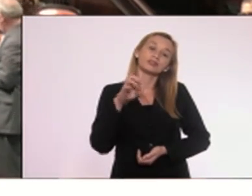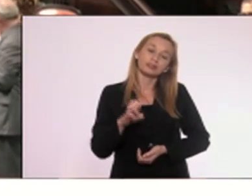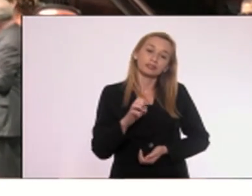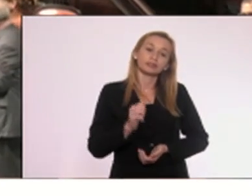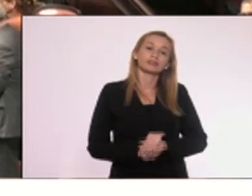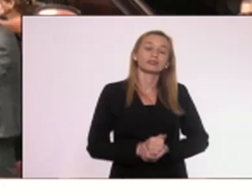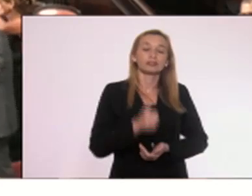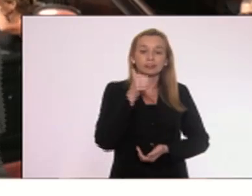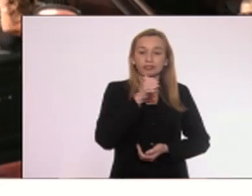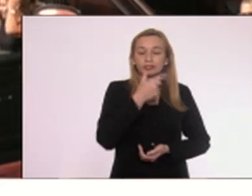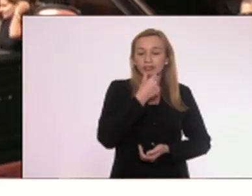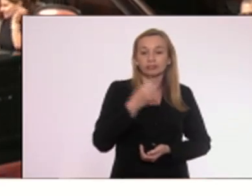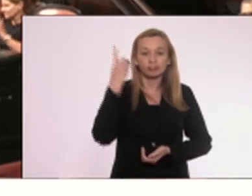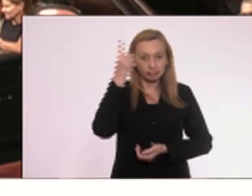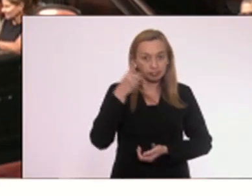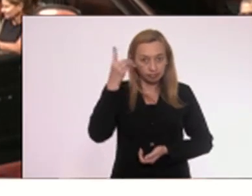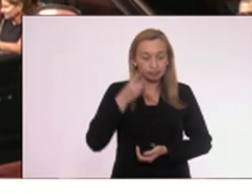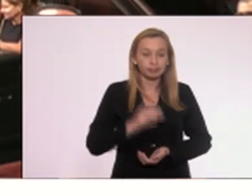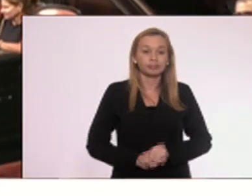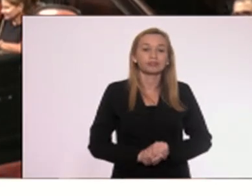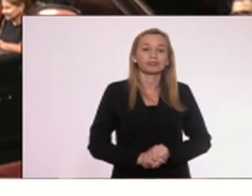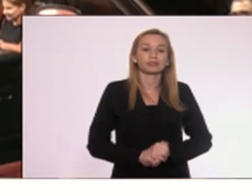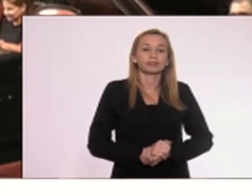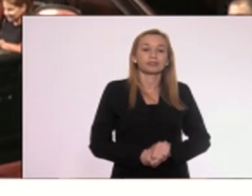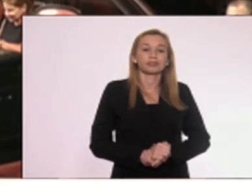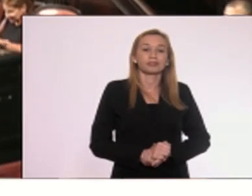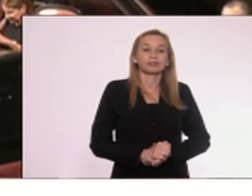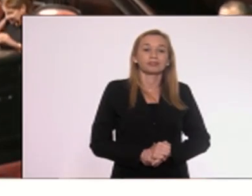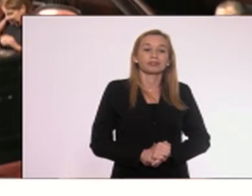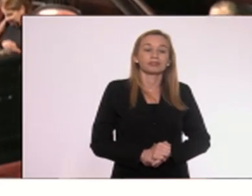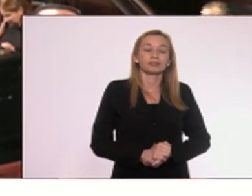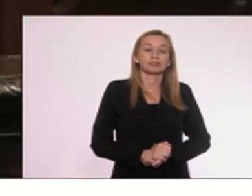senhoras e senhores deputados.